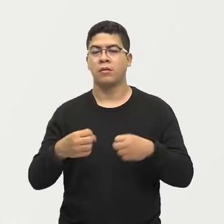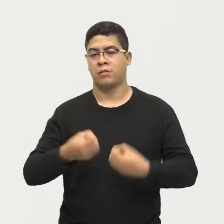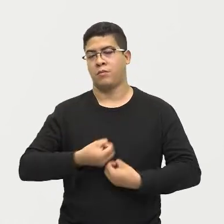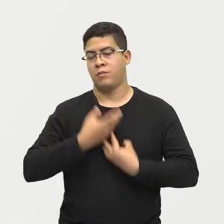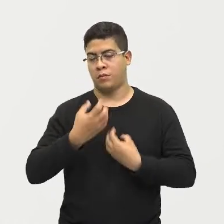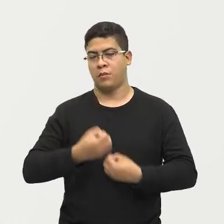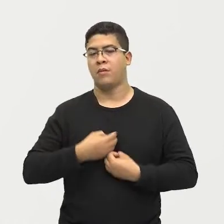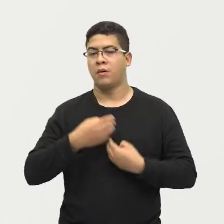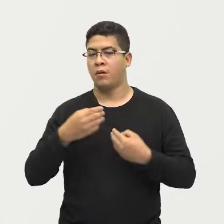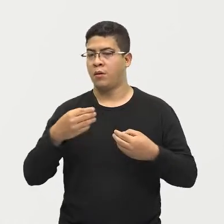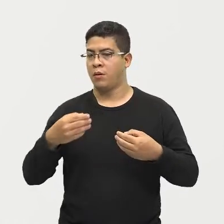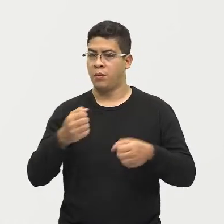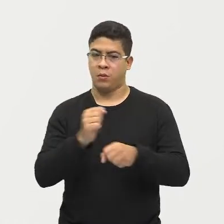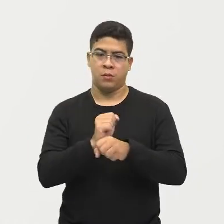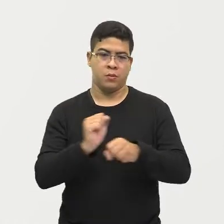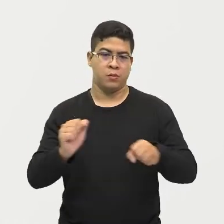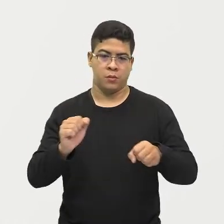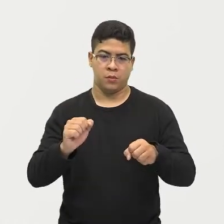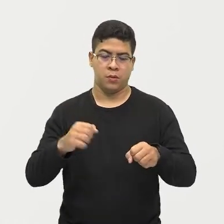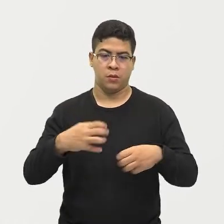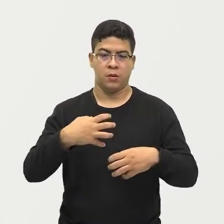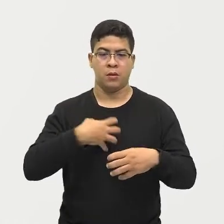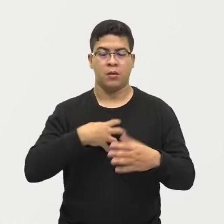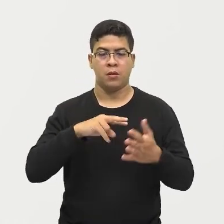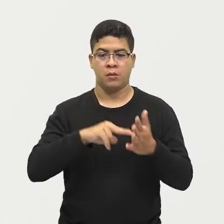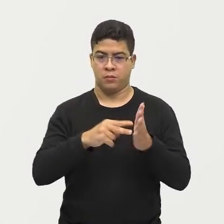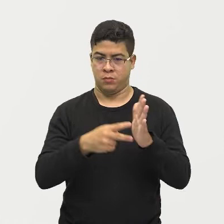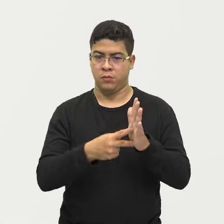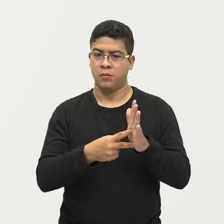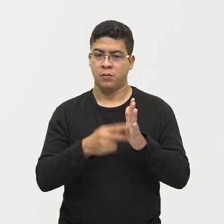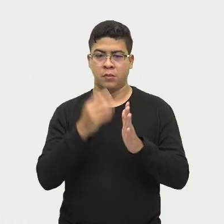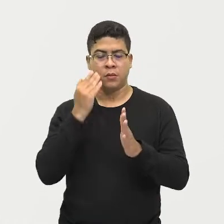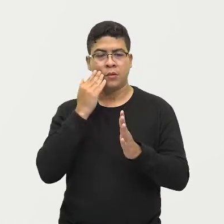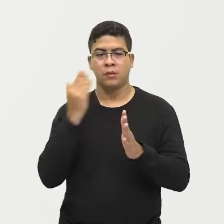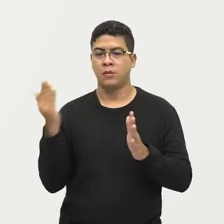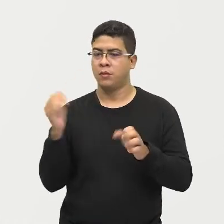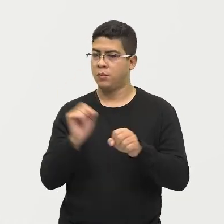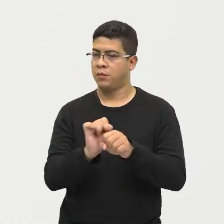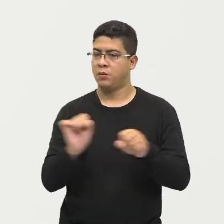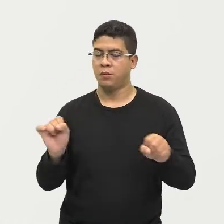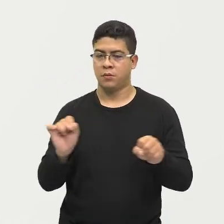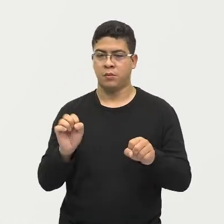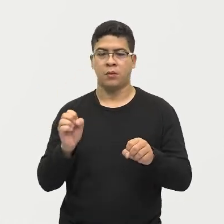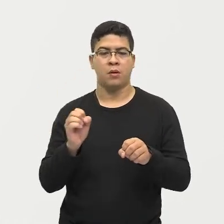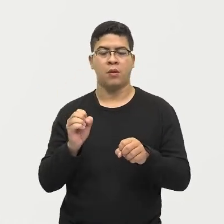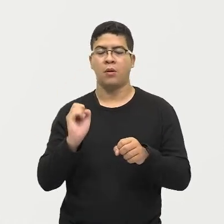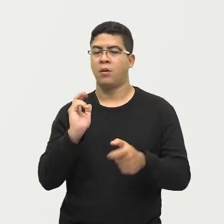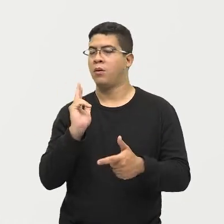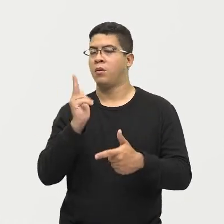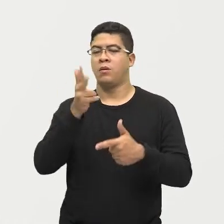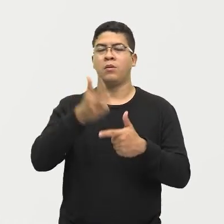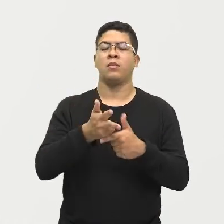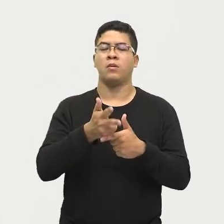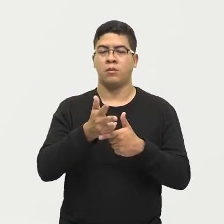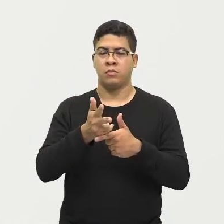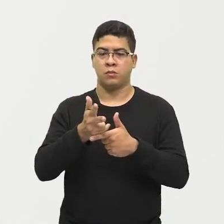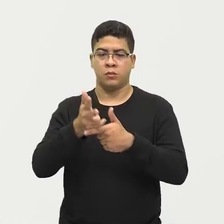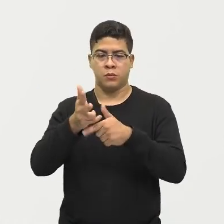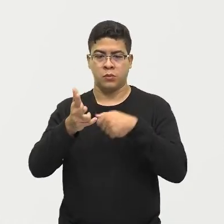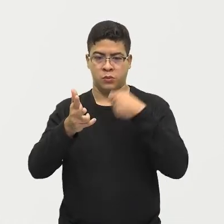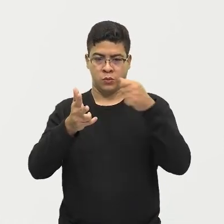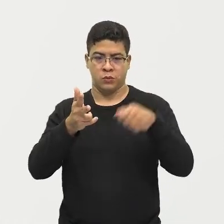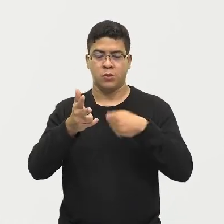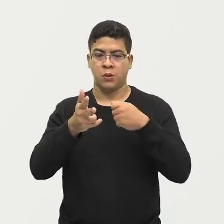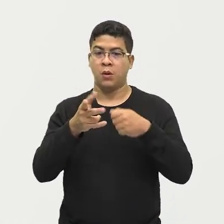rupturas sintáticas, olha só, nos flashes cinematográficos, nos neologismos, ou